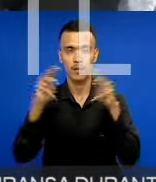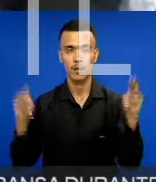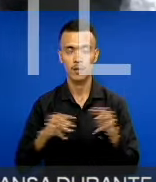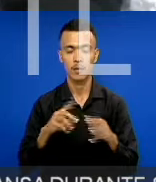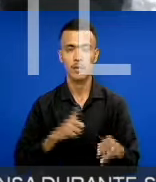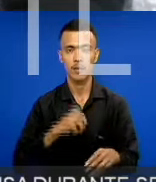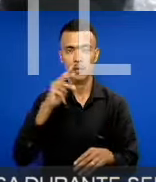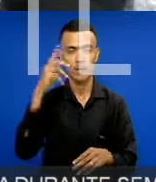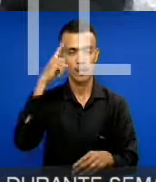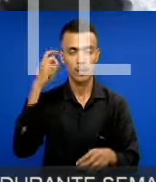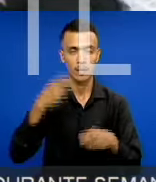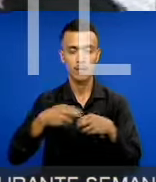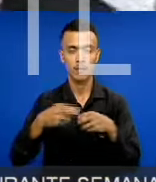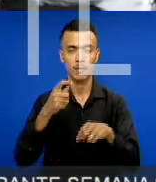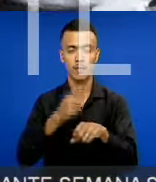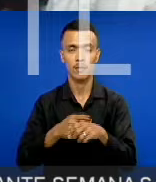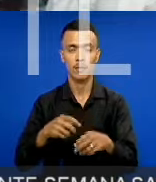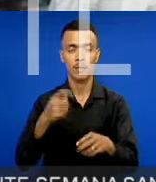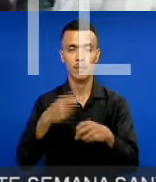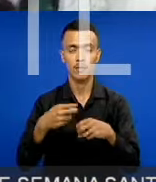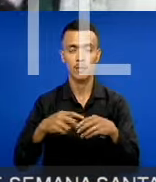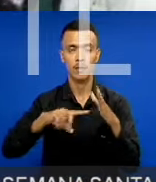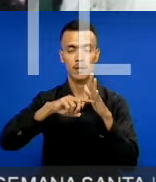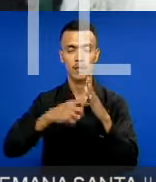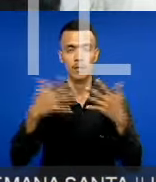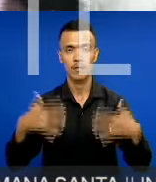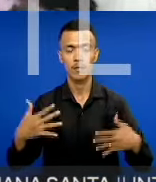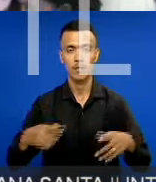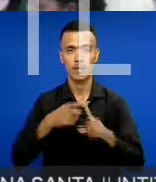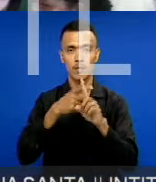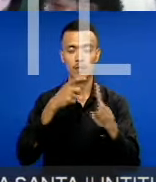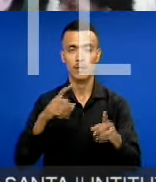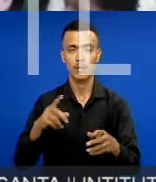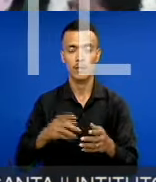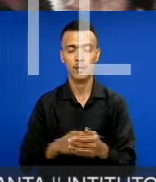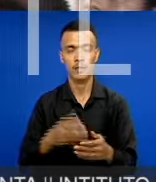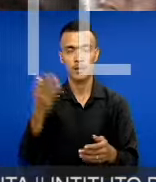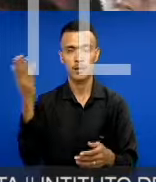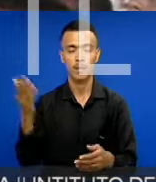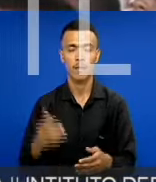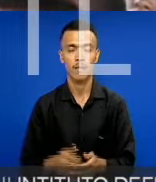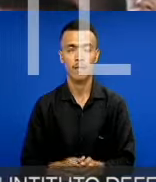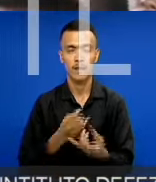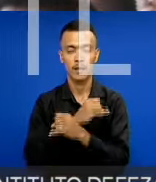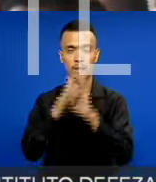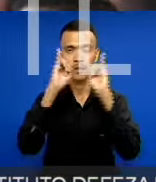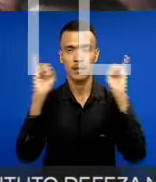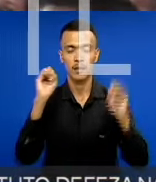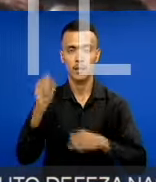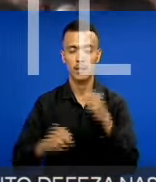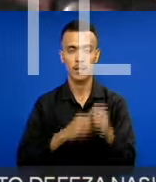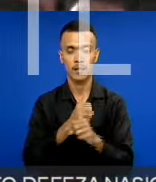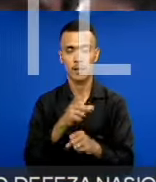ia situasyon difisil, funu gerilya hahu si Ponta Leste. Ida uku angdiyana itina runu sing hati